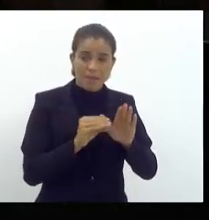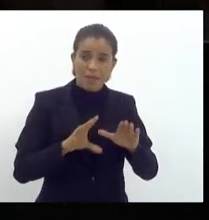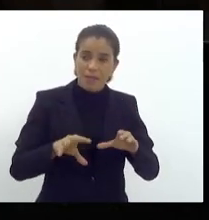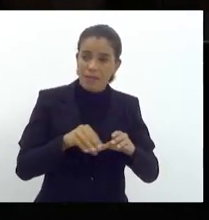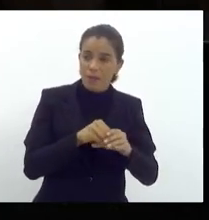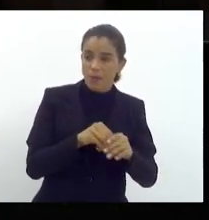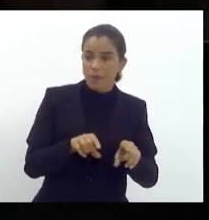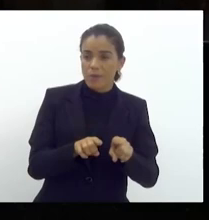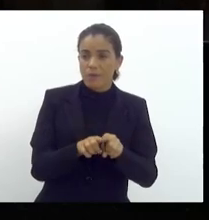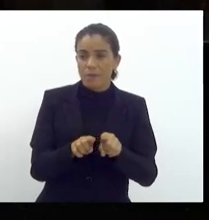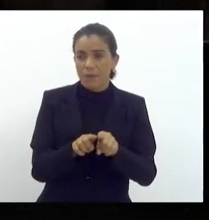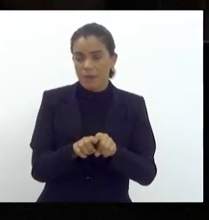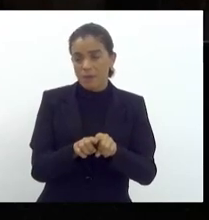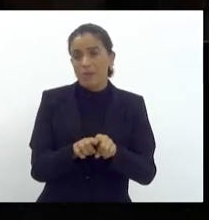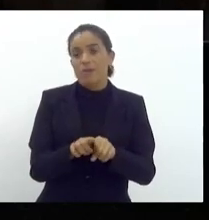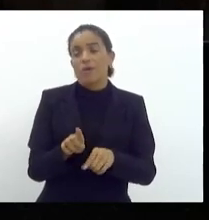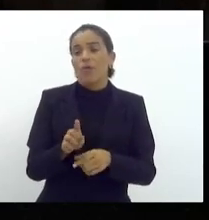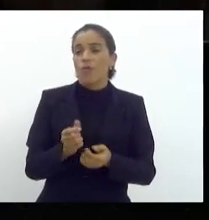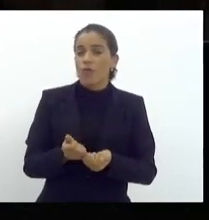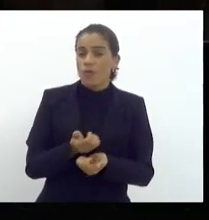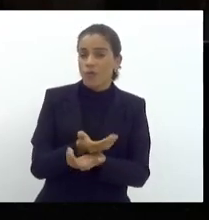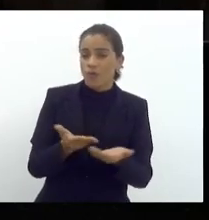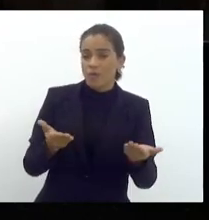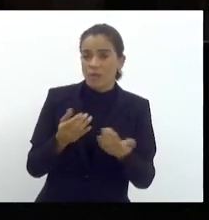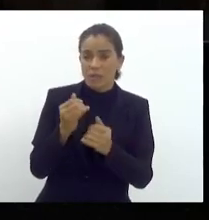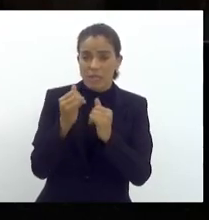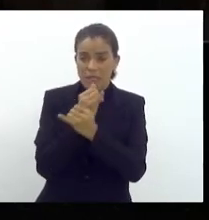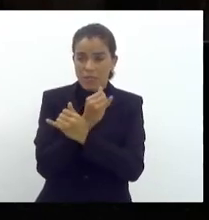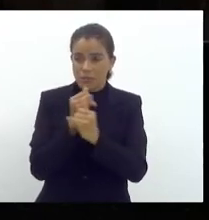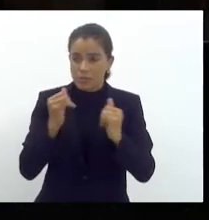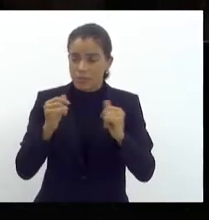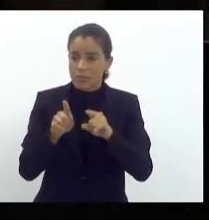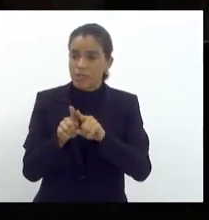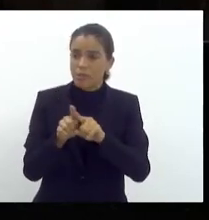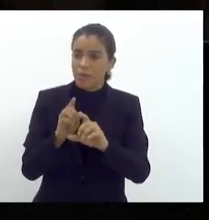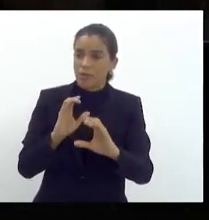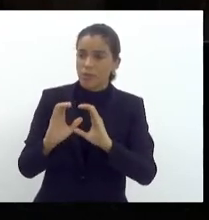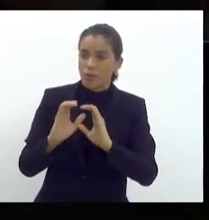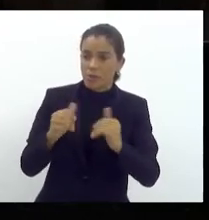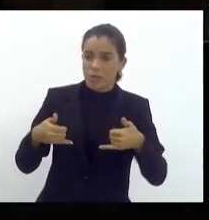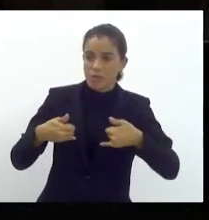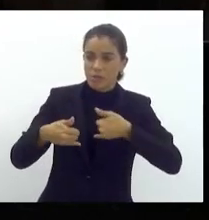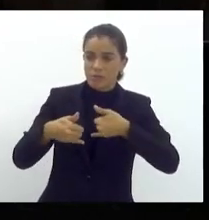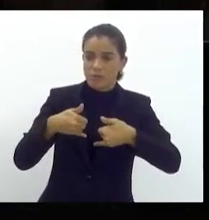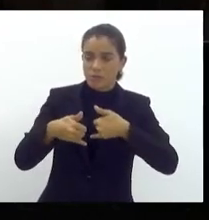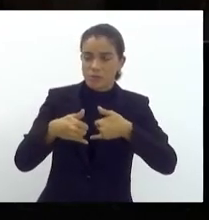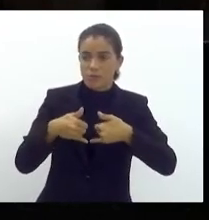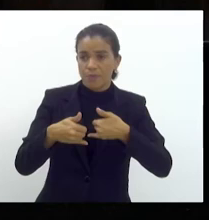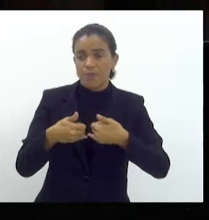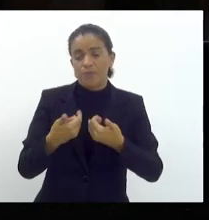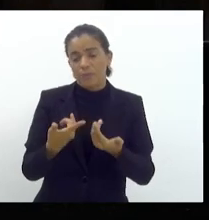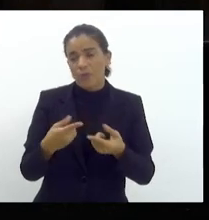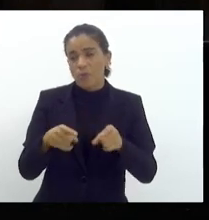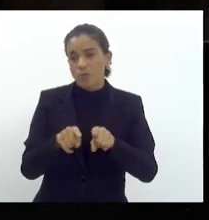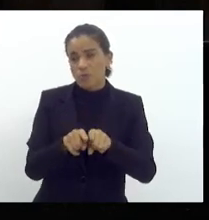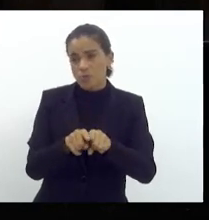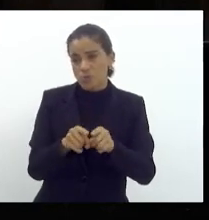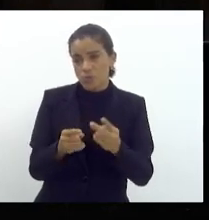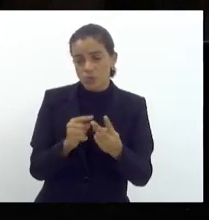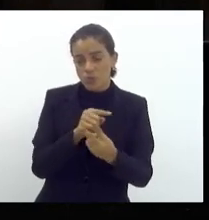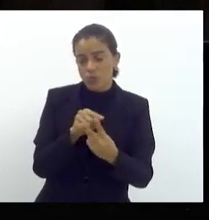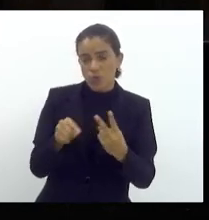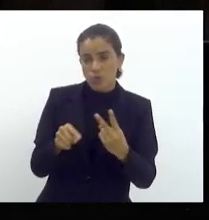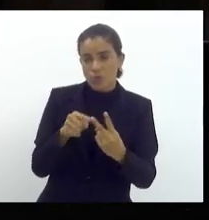entre as exceções o fornecimento de energia elétrica e telecomunicações uma vez que ambos passaram a ser